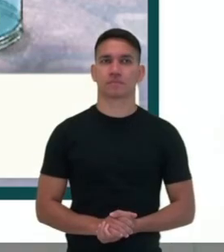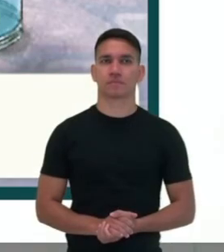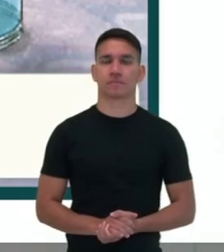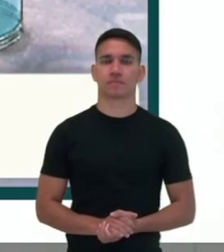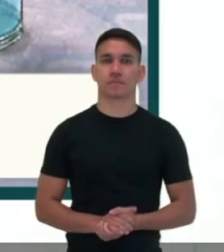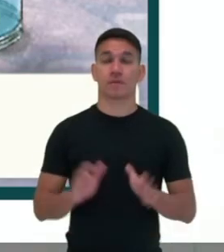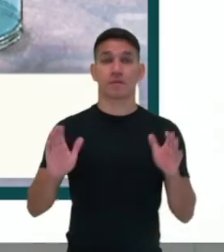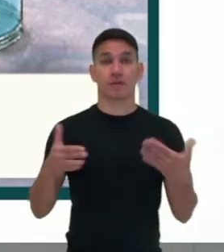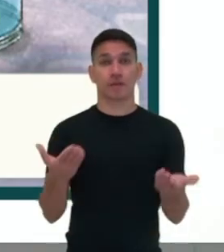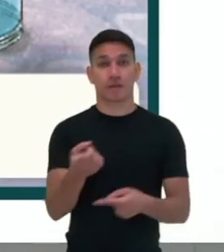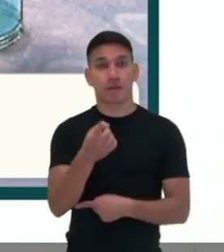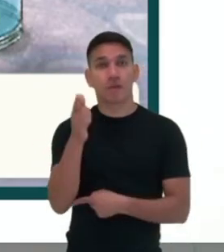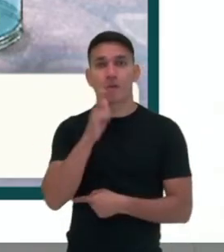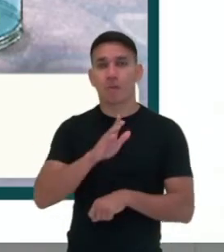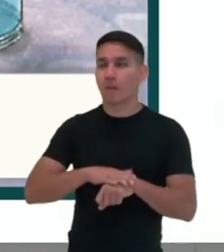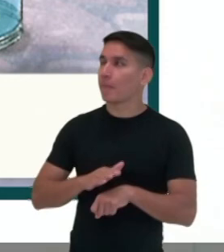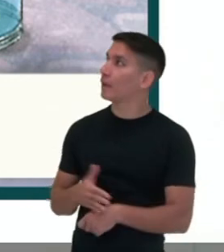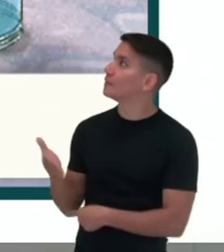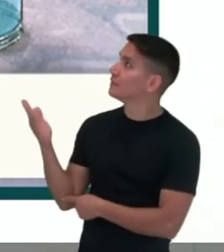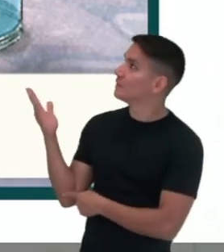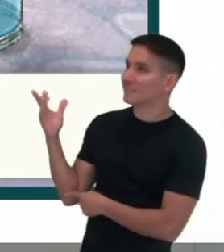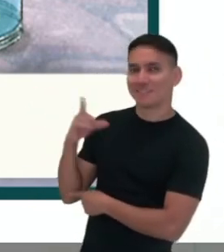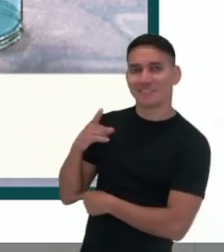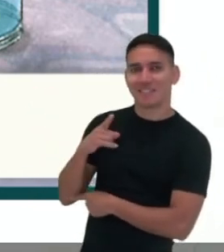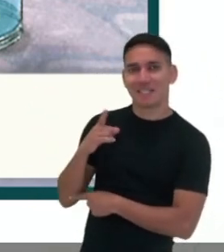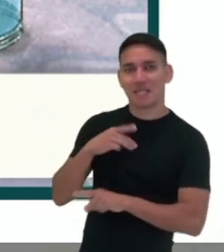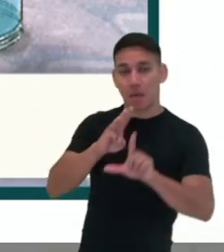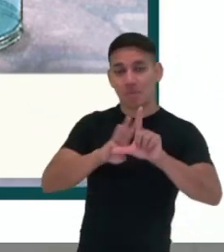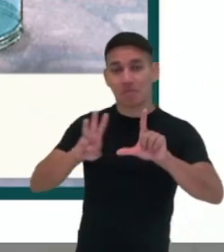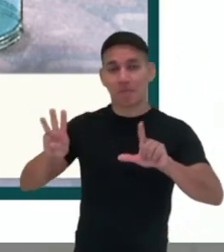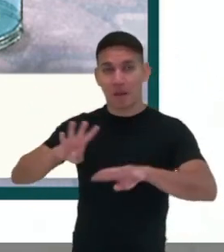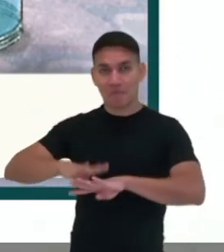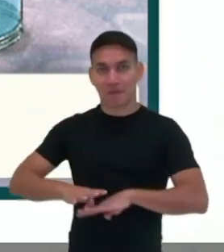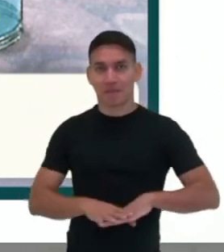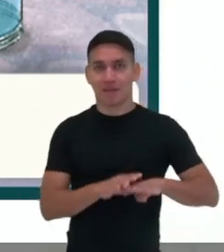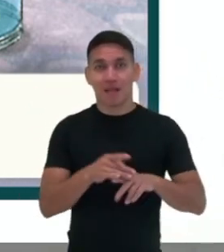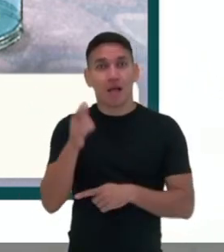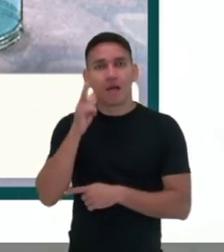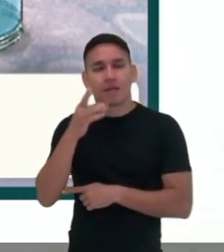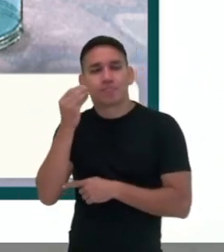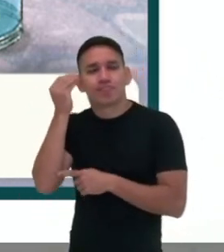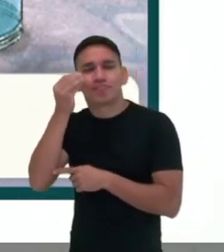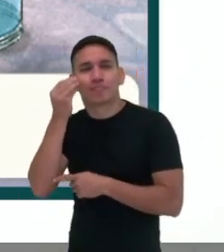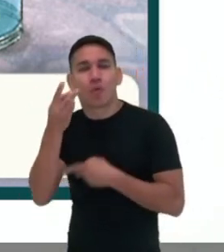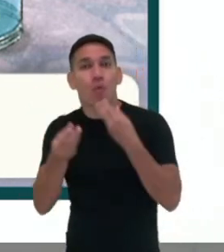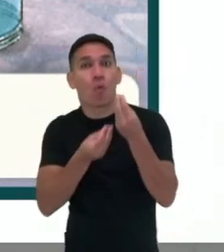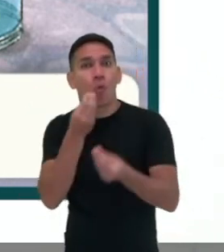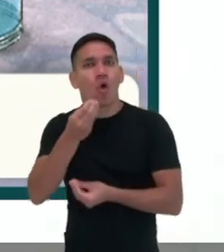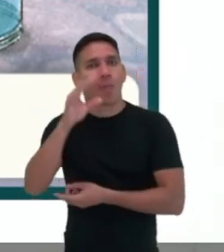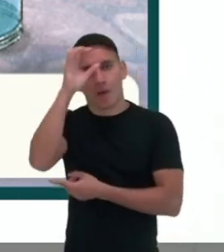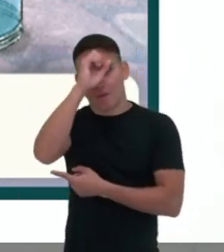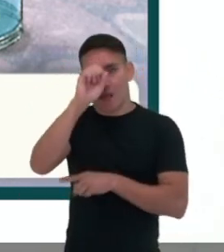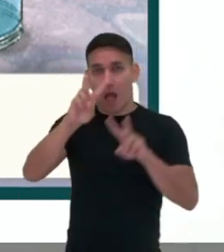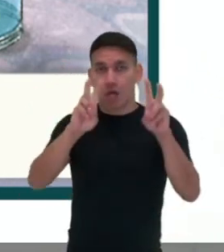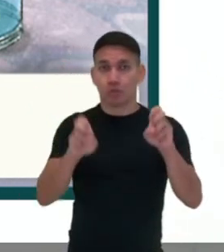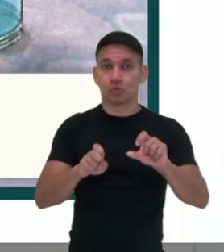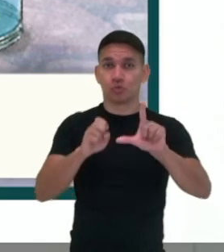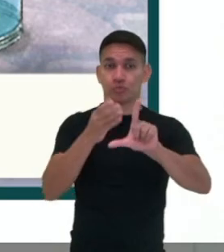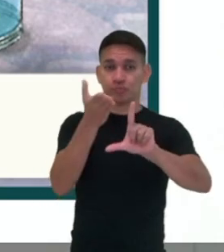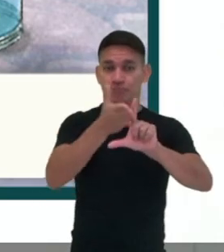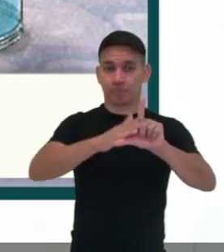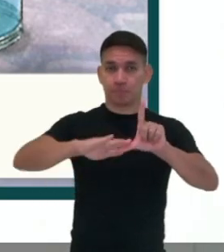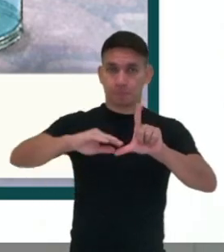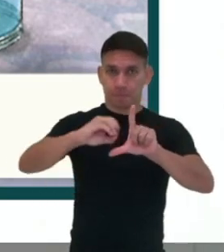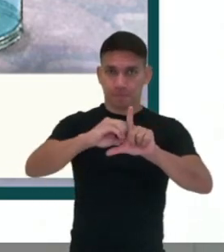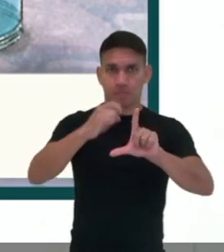E aí, galerinha, então aqui a gente tem mais um joguinho do Matific, que esse é para explorar as ideias dos ângulos, tá? Então ele fala aqui, ó, dispare a bola para o